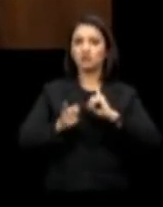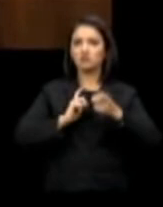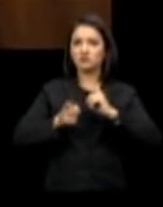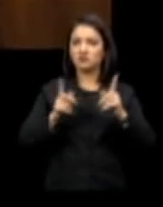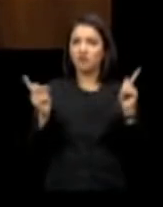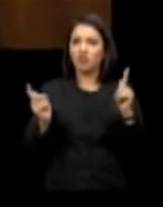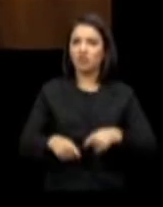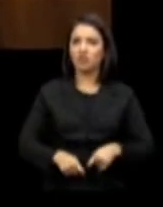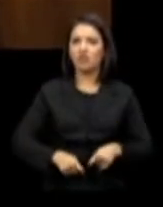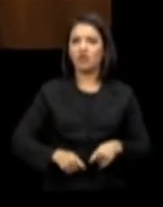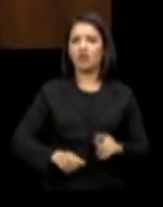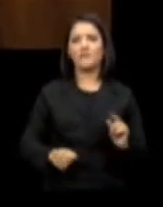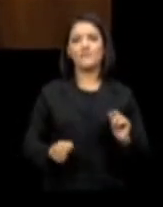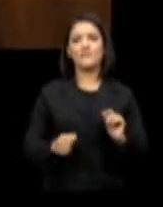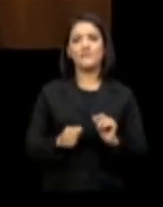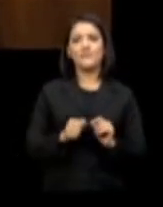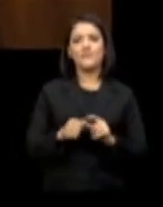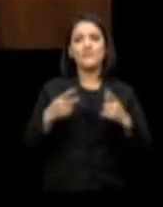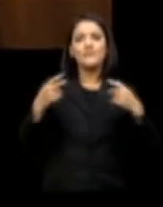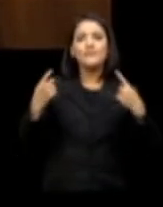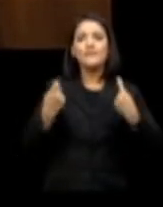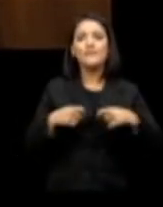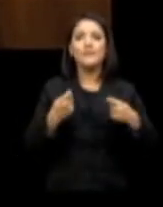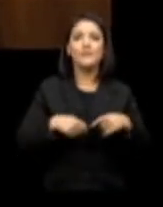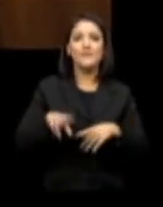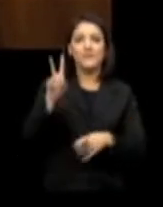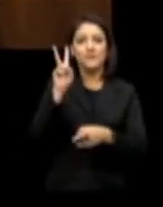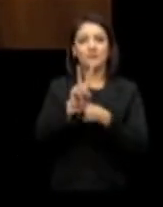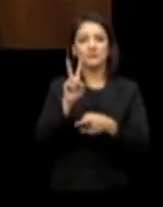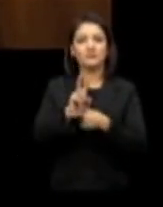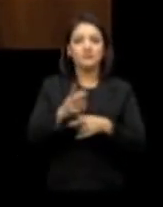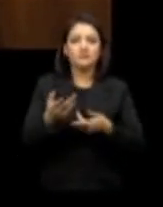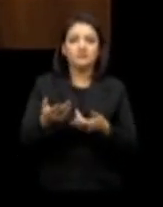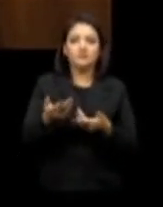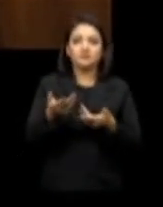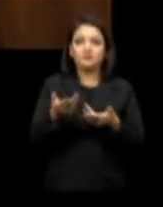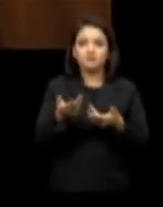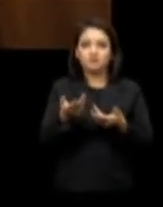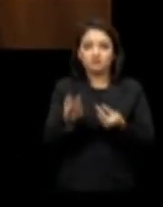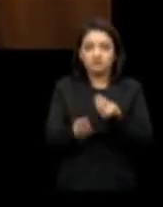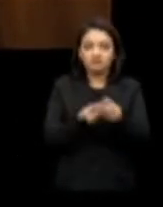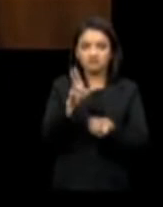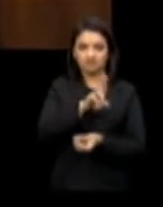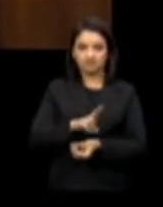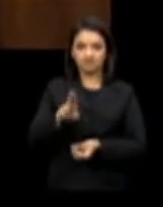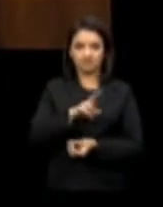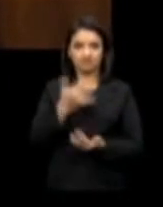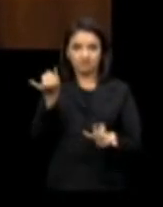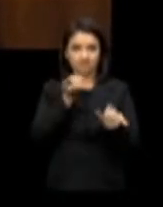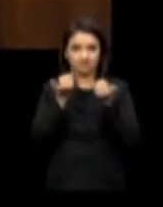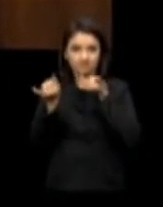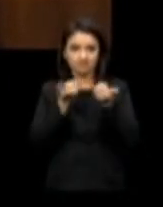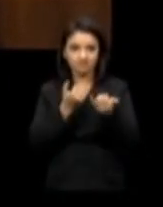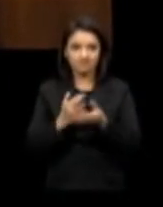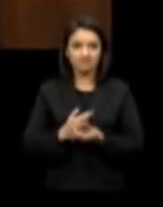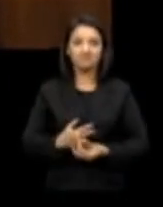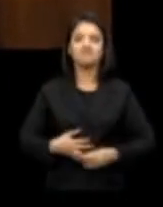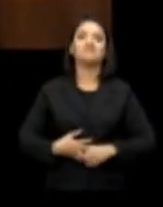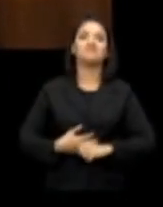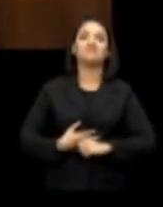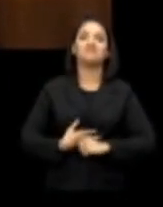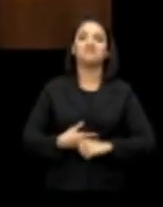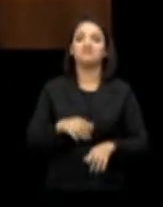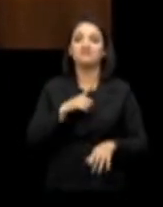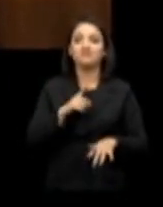pudessem comatar a necessária proteção ao tratamento de dados, seja estabelecendo formas de anonimização dos